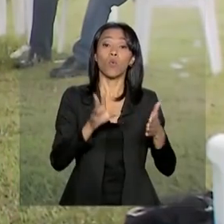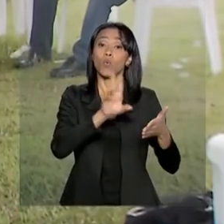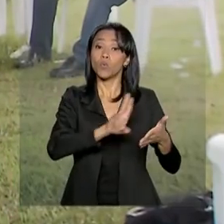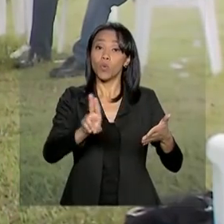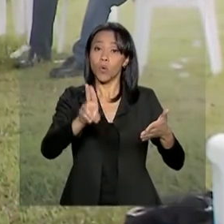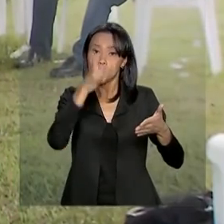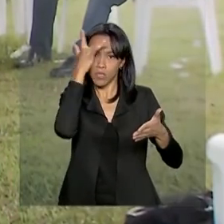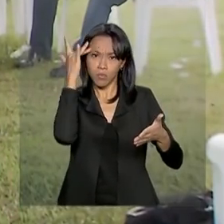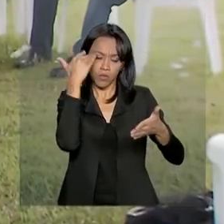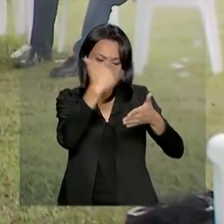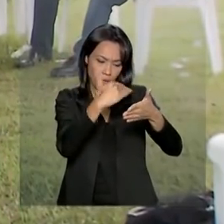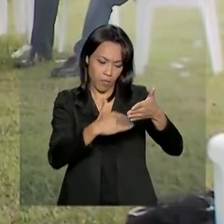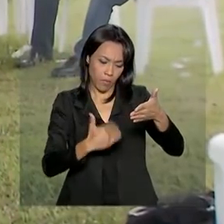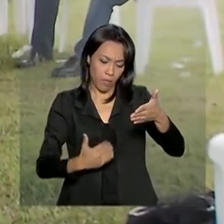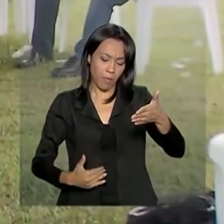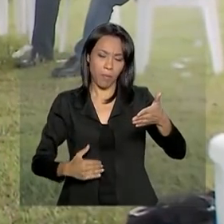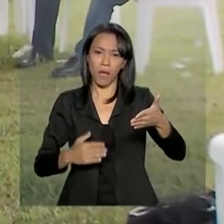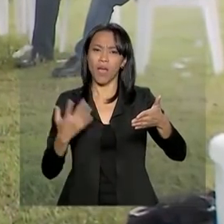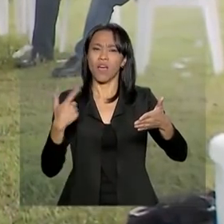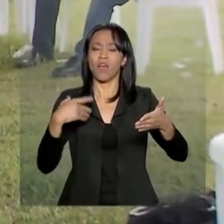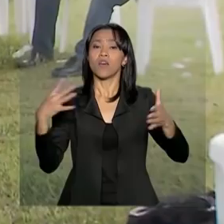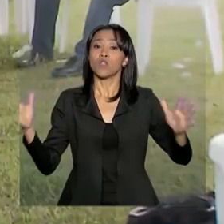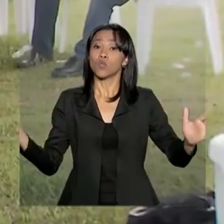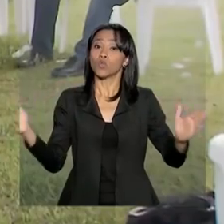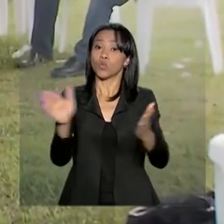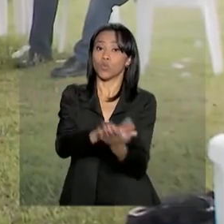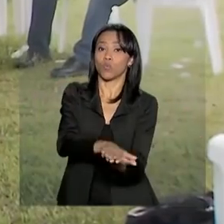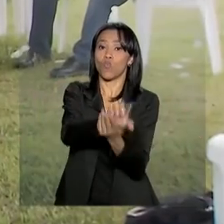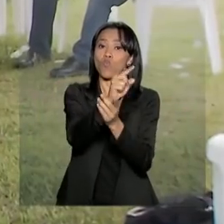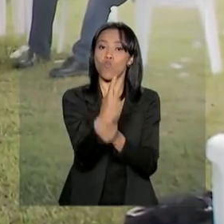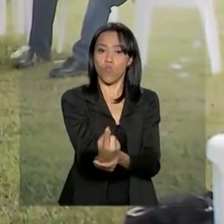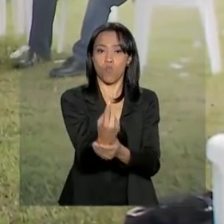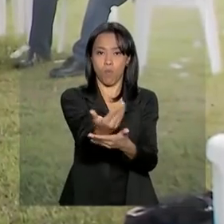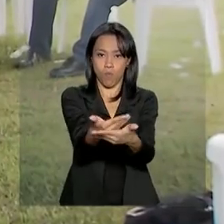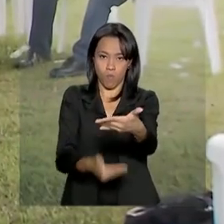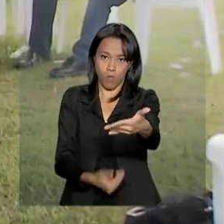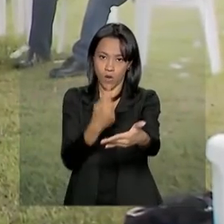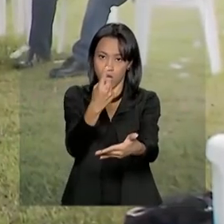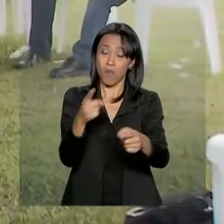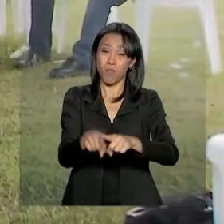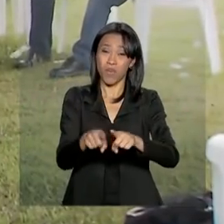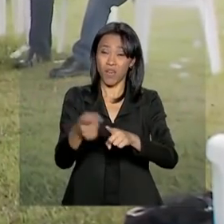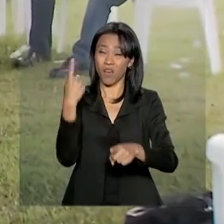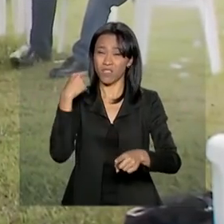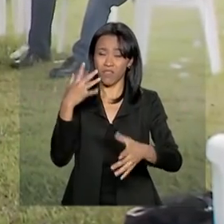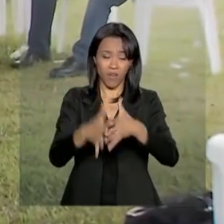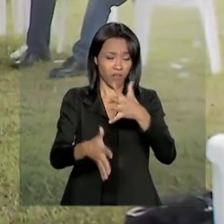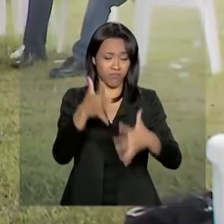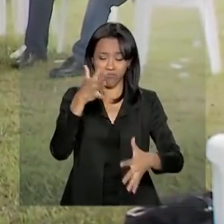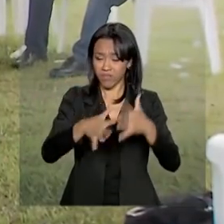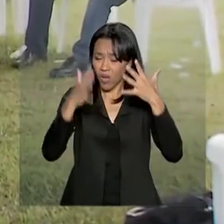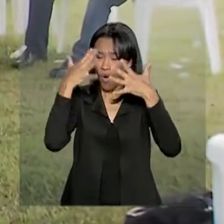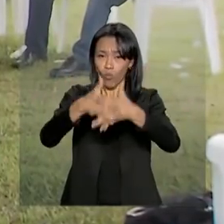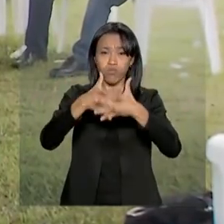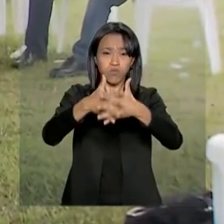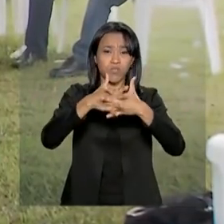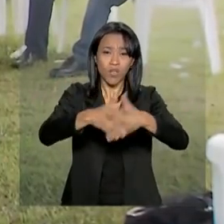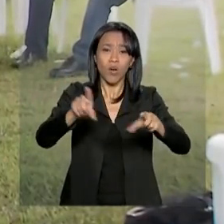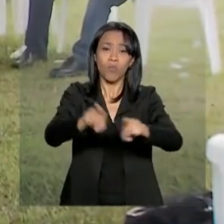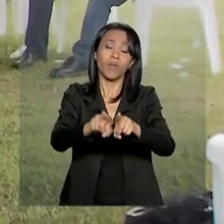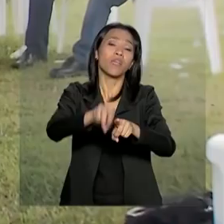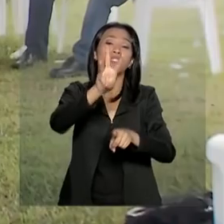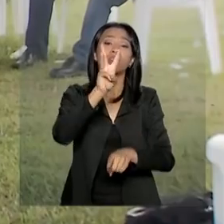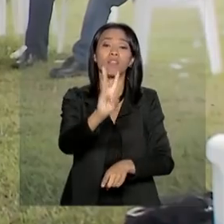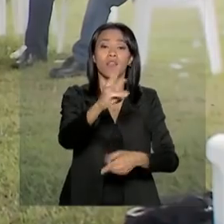dessa tragédia foi unificada. Antes, havia uma certa divergência nos números porque haviam 3 listas. Uma da Vale, né, com os funcionários da empresa